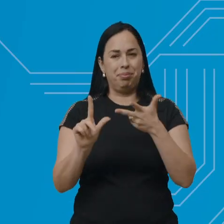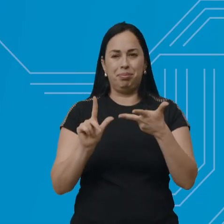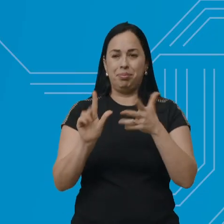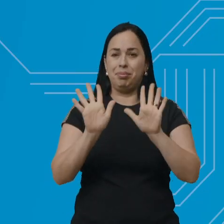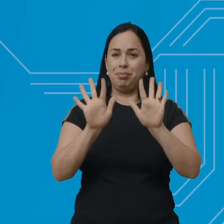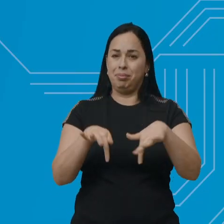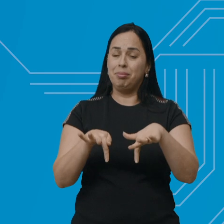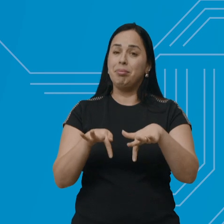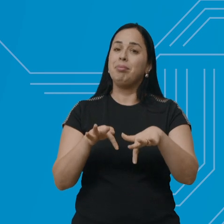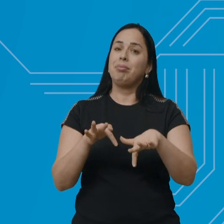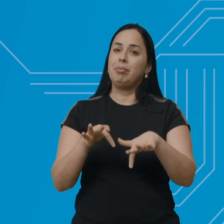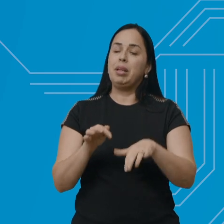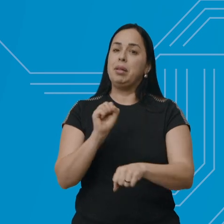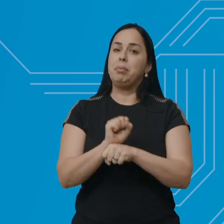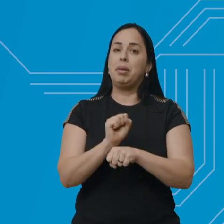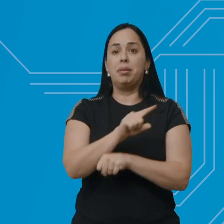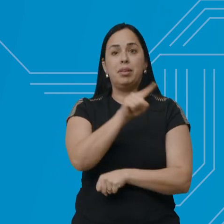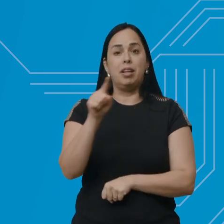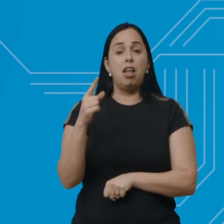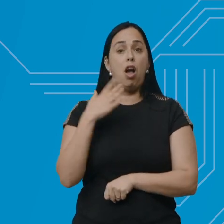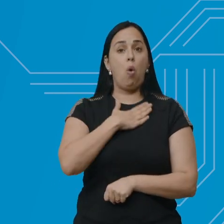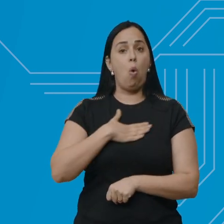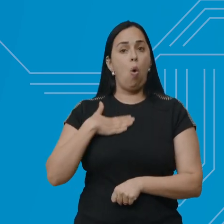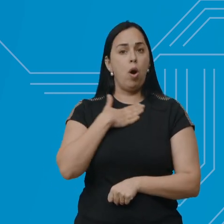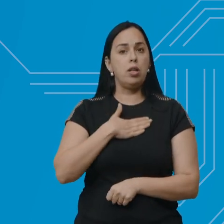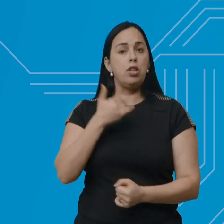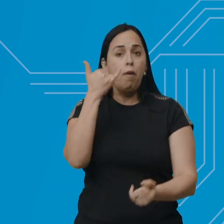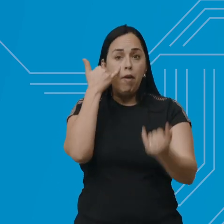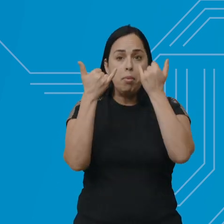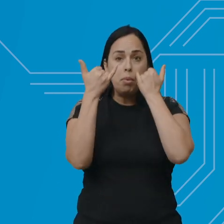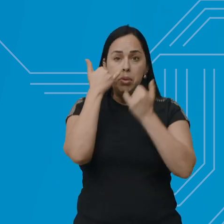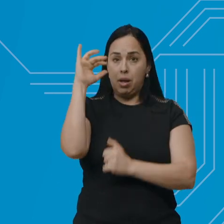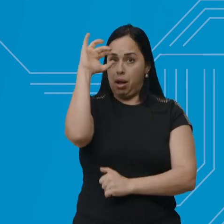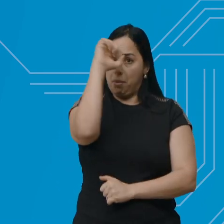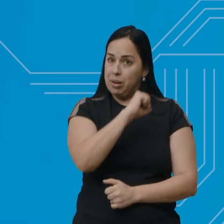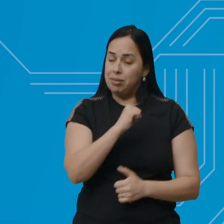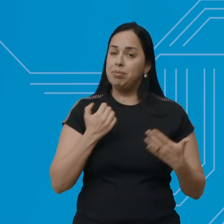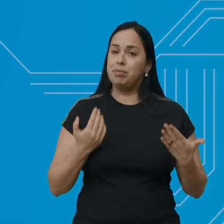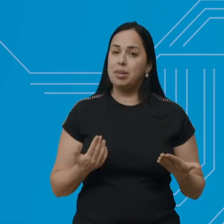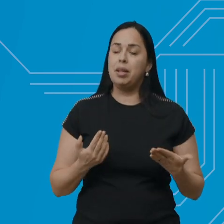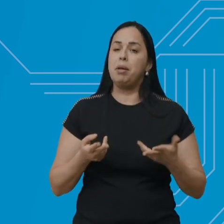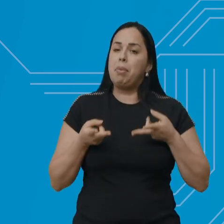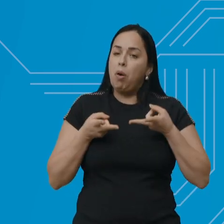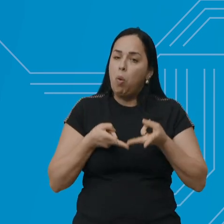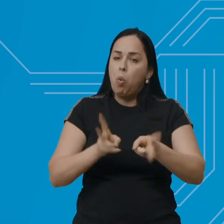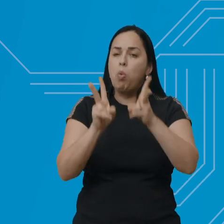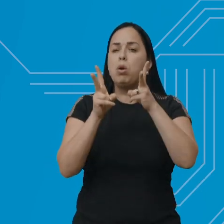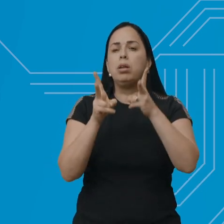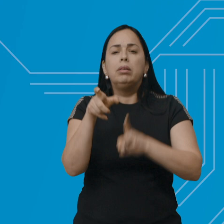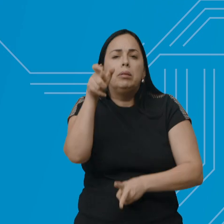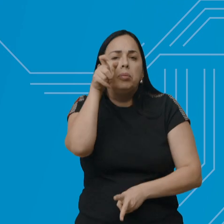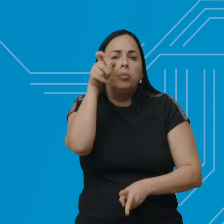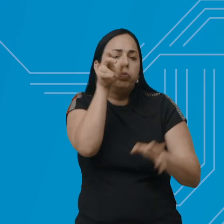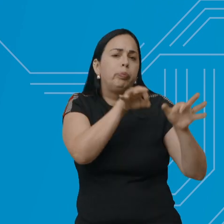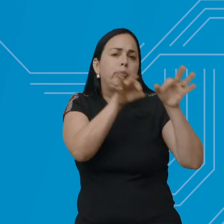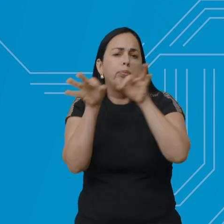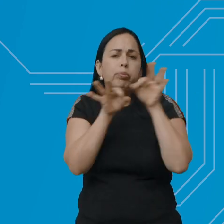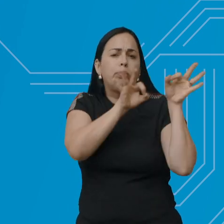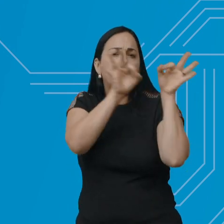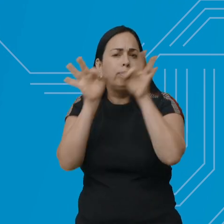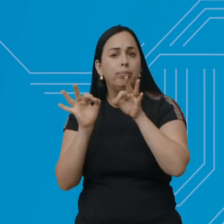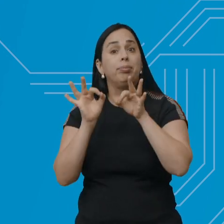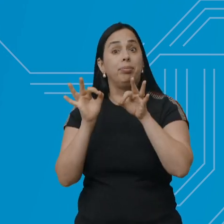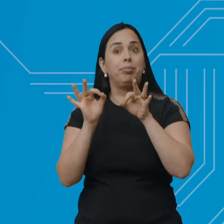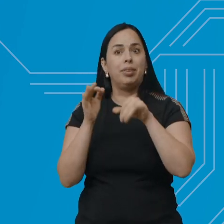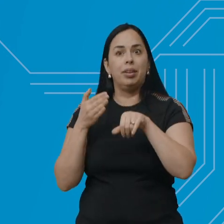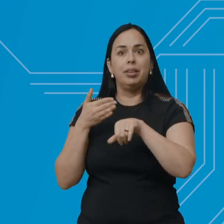Semana Legislativa chegou ao fim. Espero que você tenha gostado das informações do programa de hoje. E para continuar acompanhando todas as